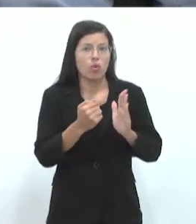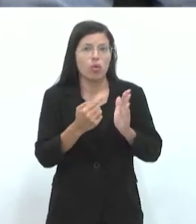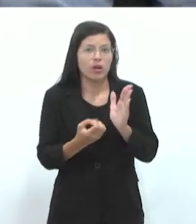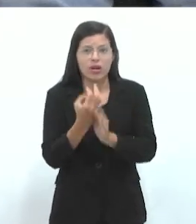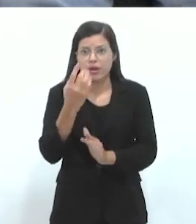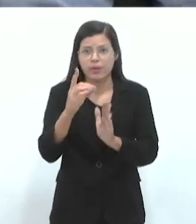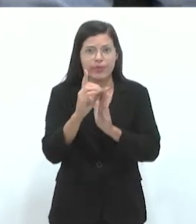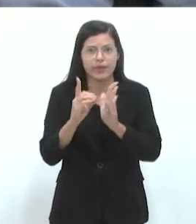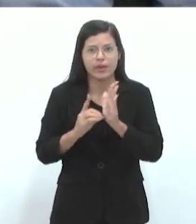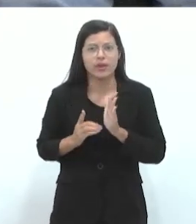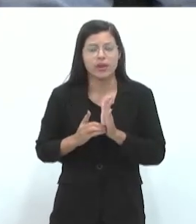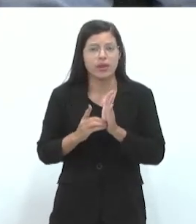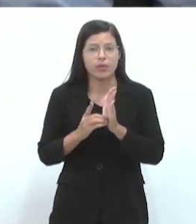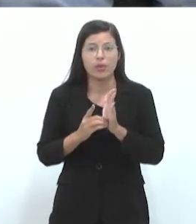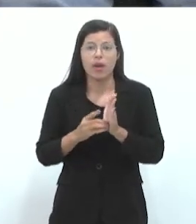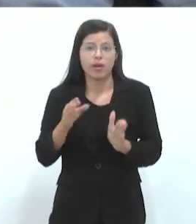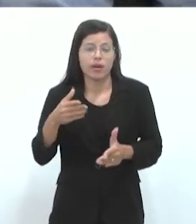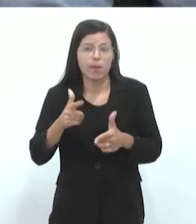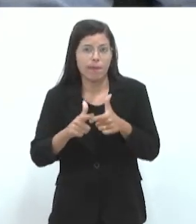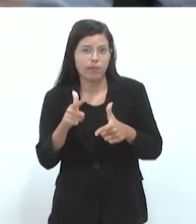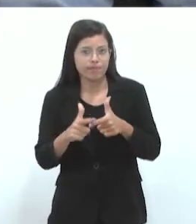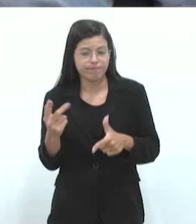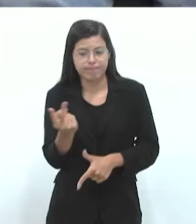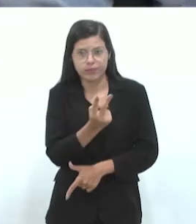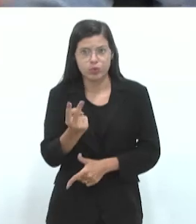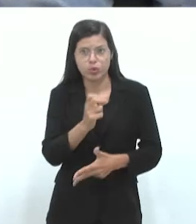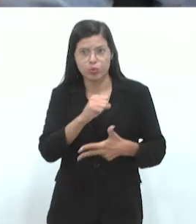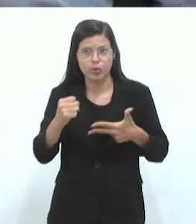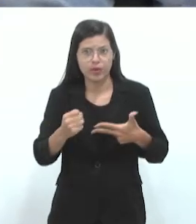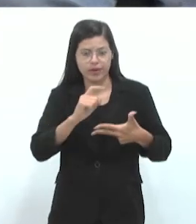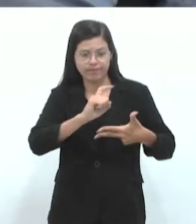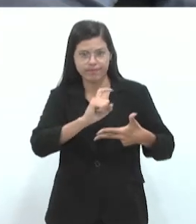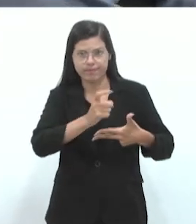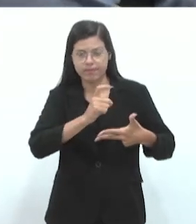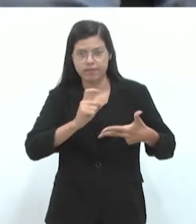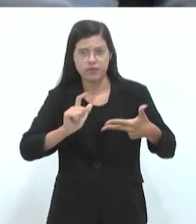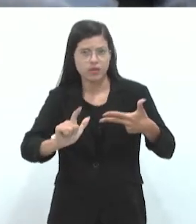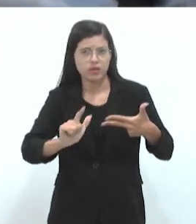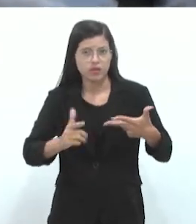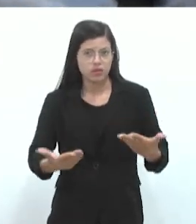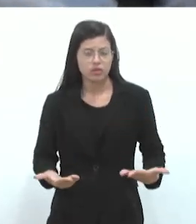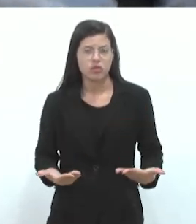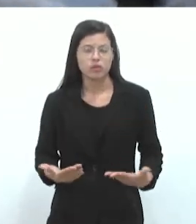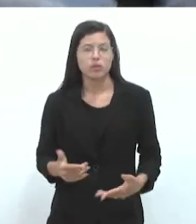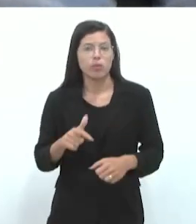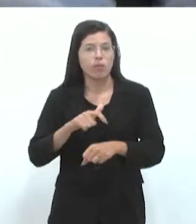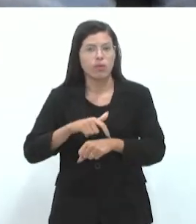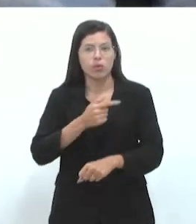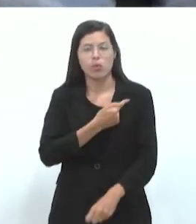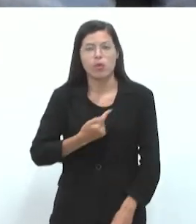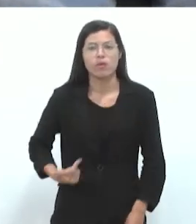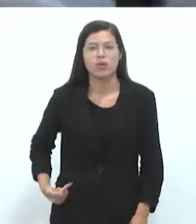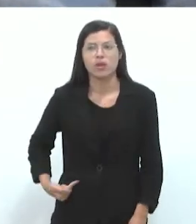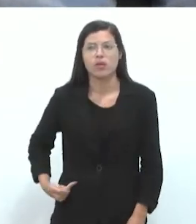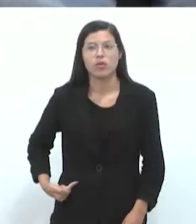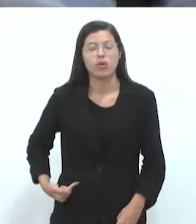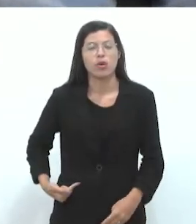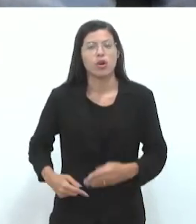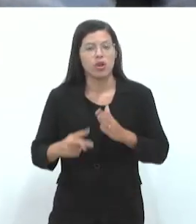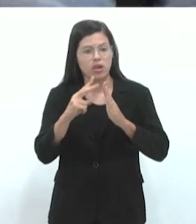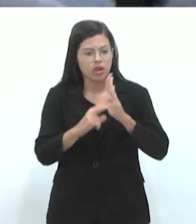exatamente isso. Porque, é claro, na hora que o governador pegar o normativo e